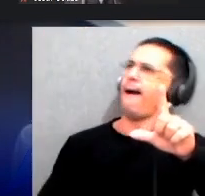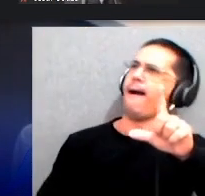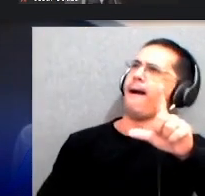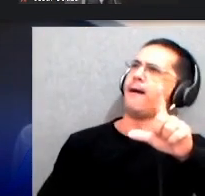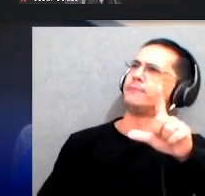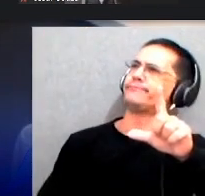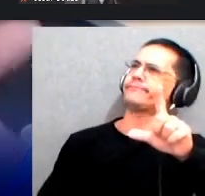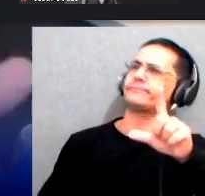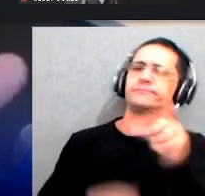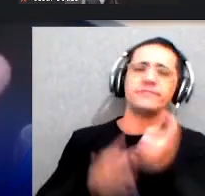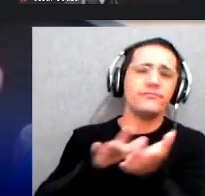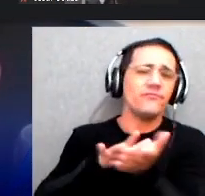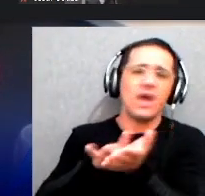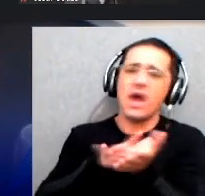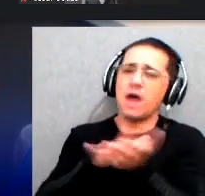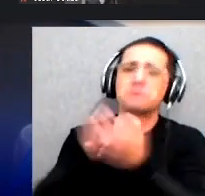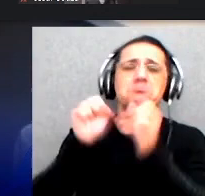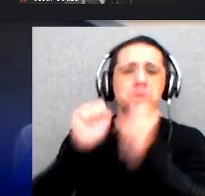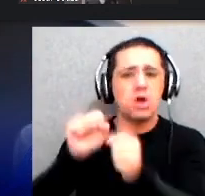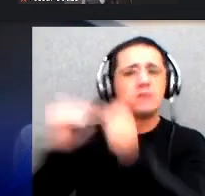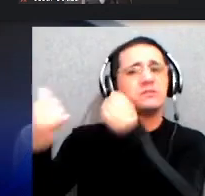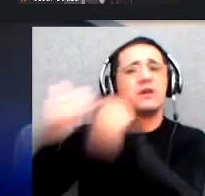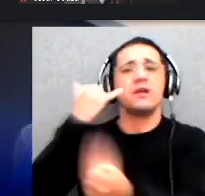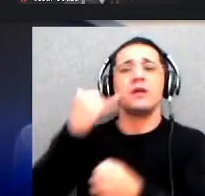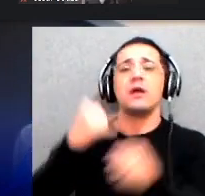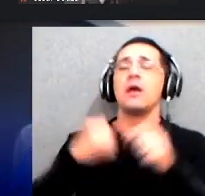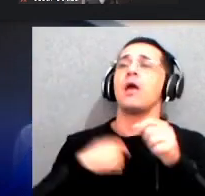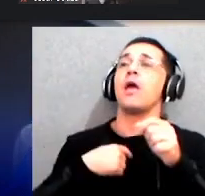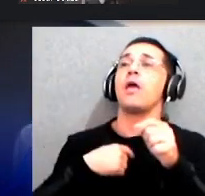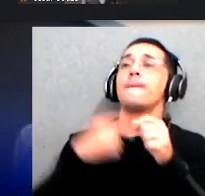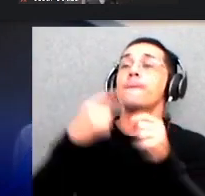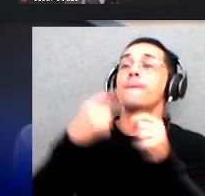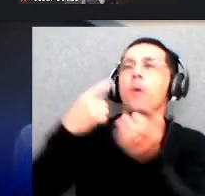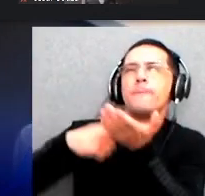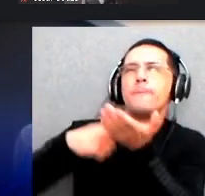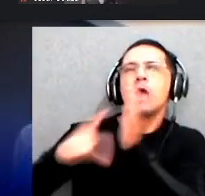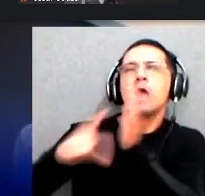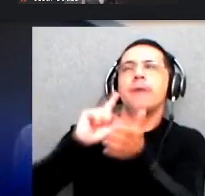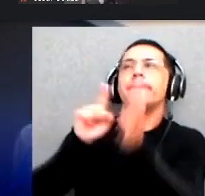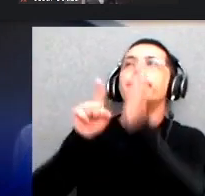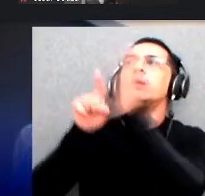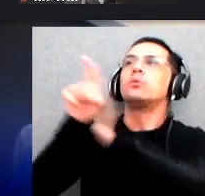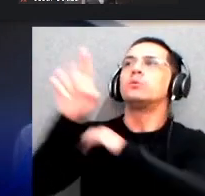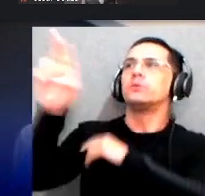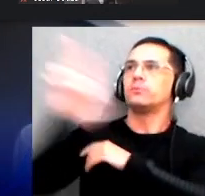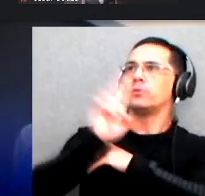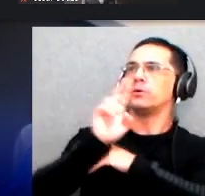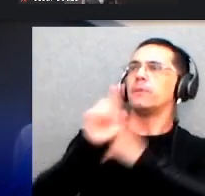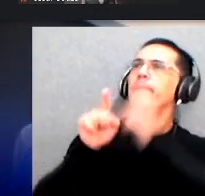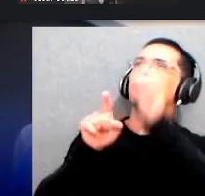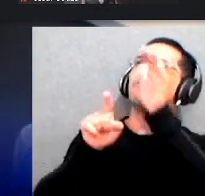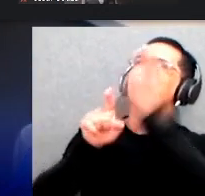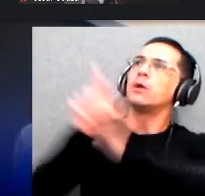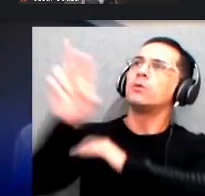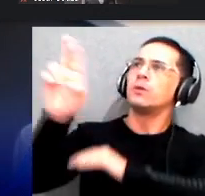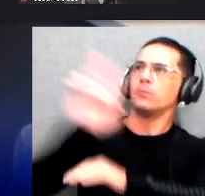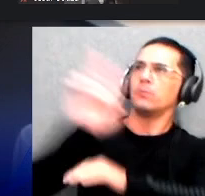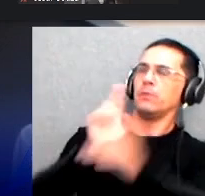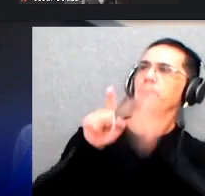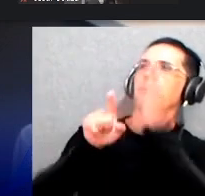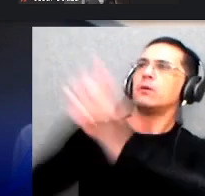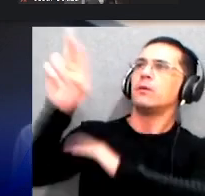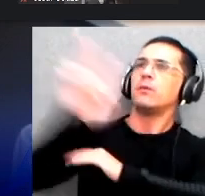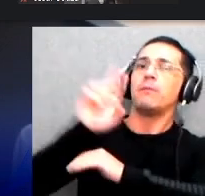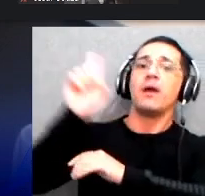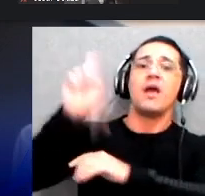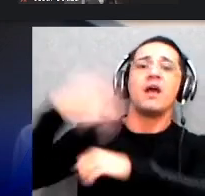vez mais vai se tornar possível isso? O que, que a gente quer dizer com isso? É que se alguém consegue falsificar muito bem hoje e é uma coisa